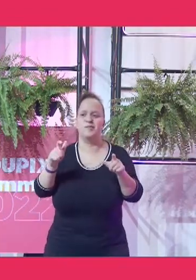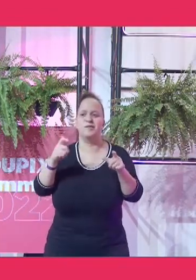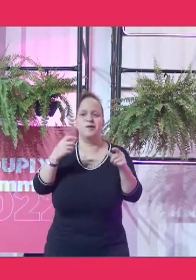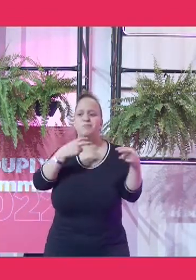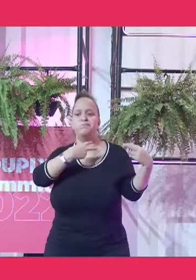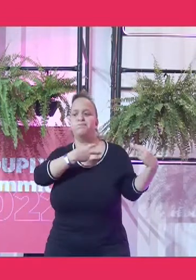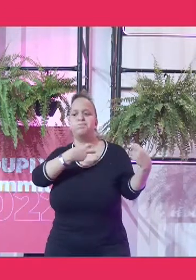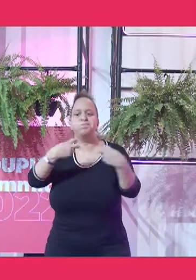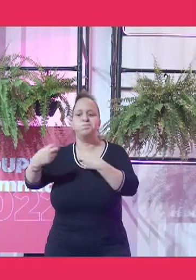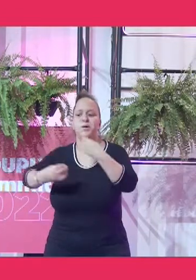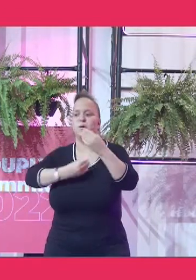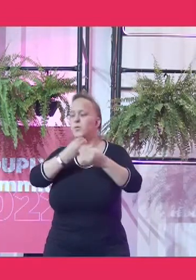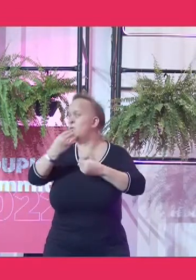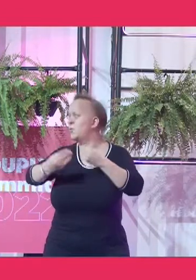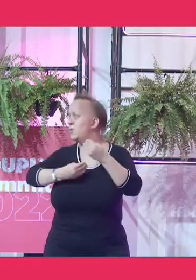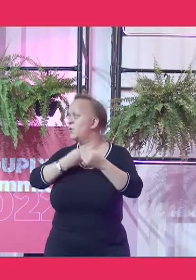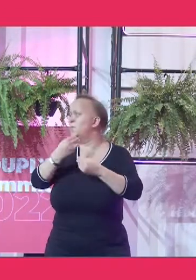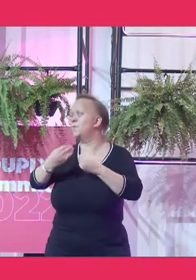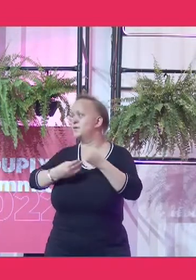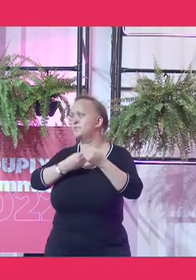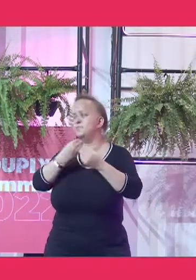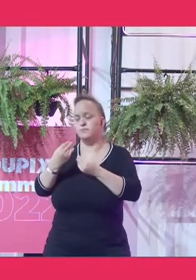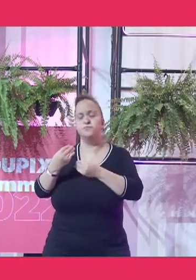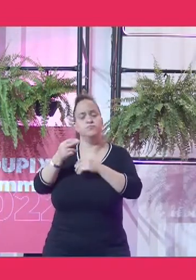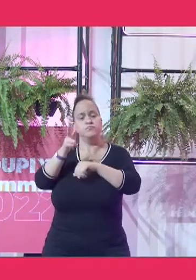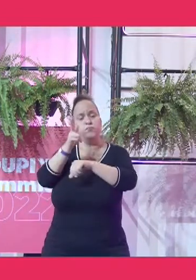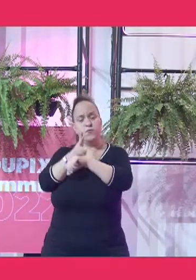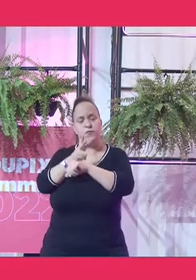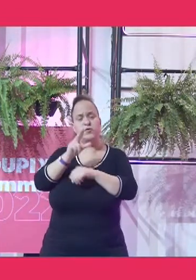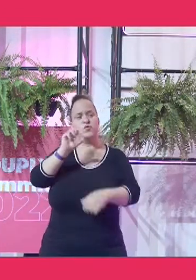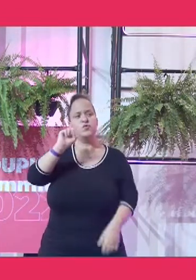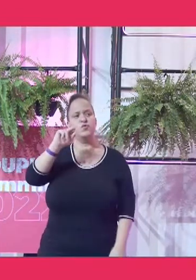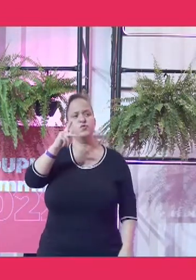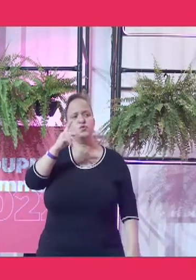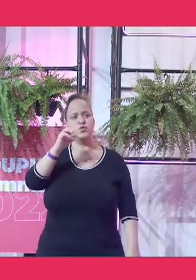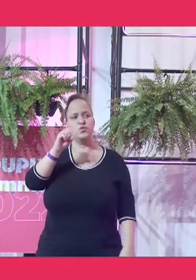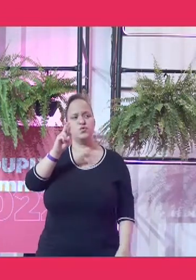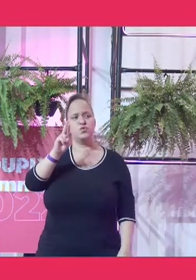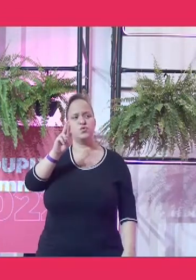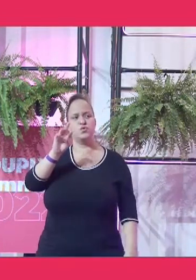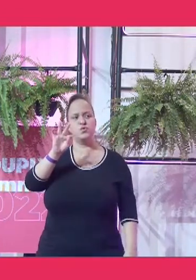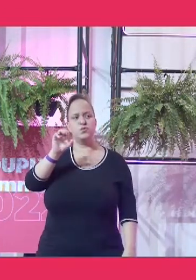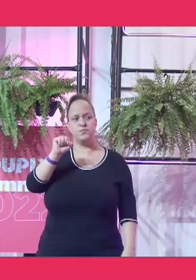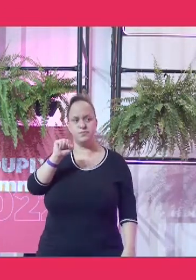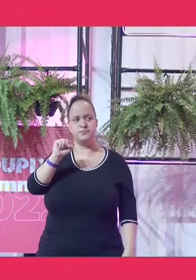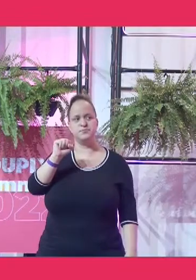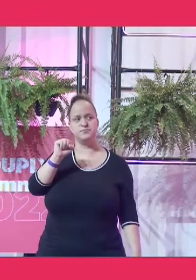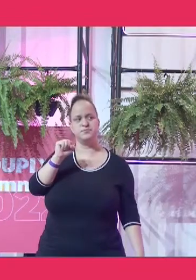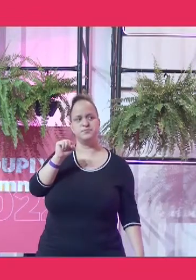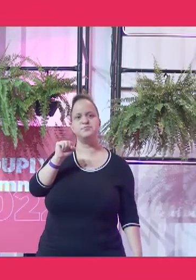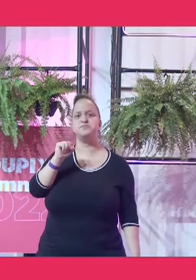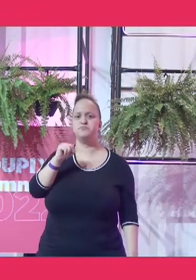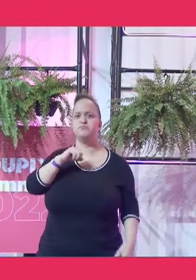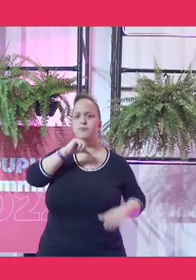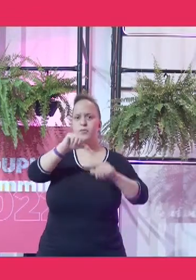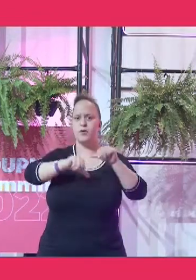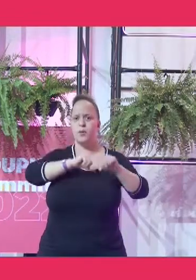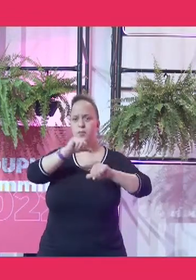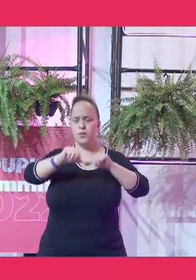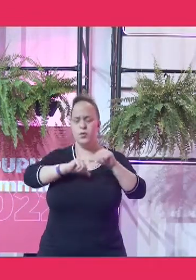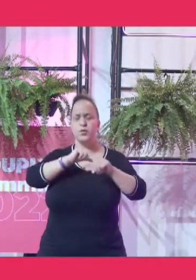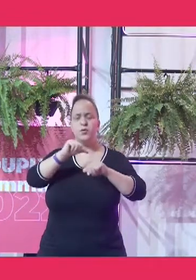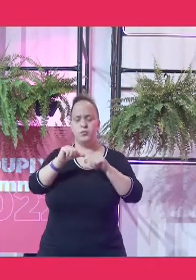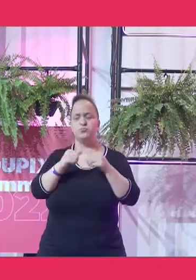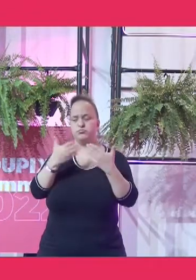estão interessadas em ouvir a mensagem. O vídeo shorts, ele mudou muito a forma como as pessoas consomem conteúdo. E eu sou uma